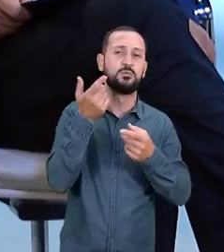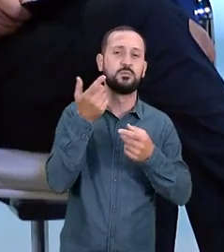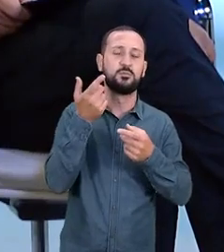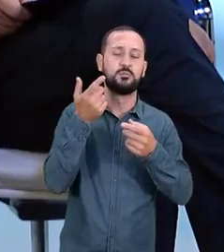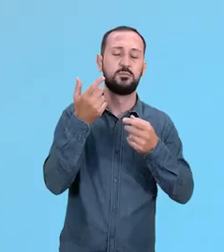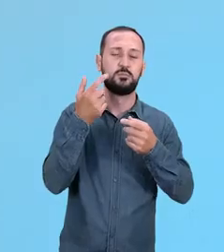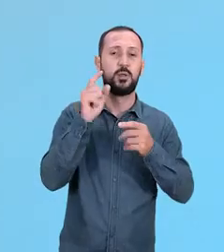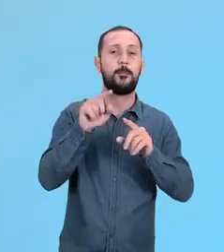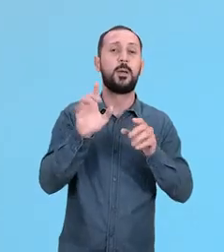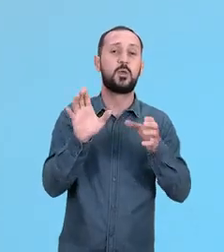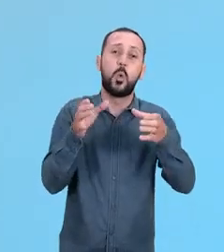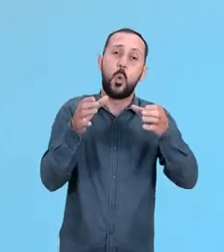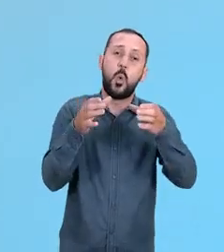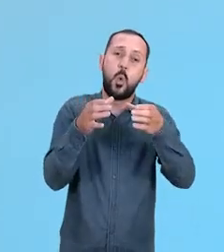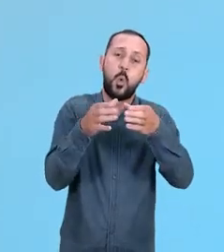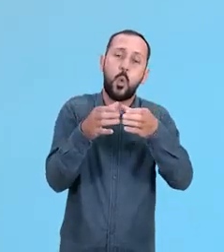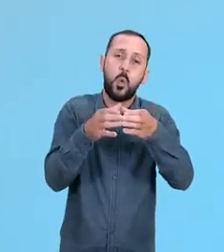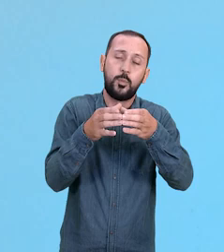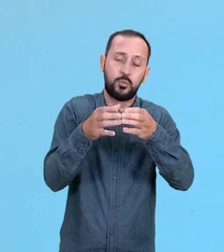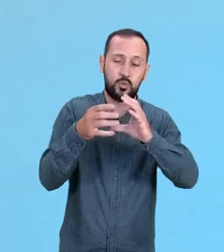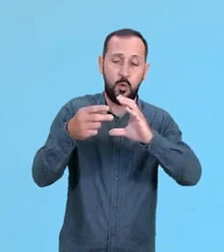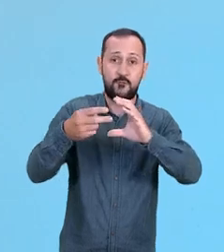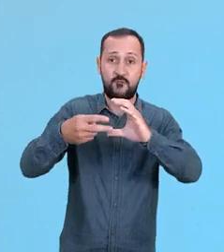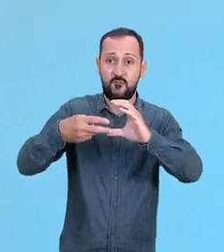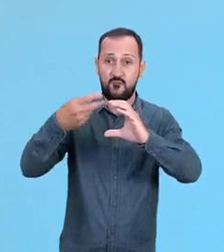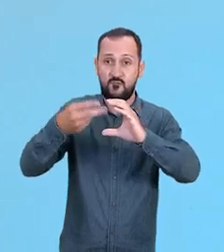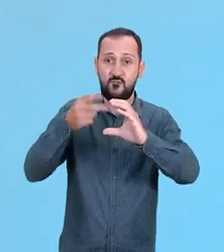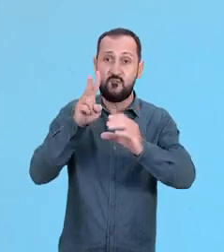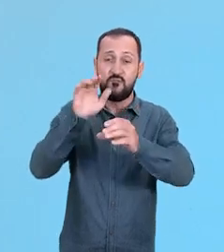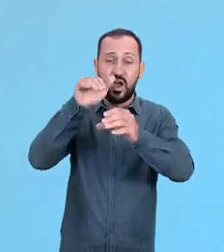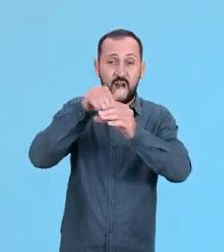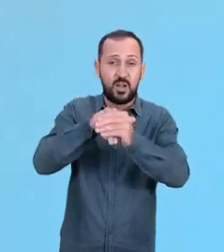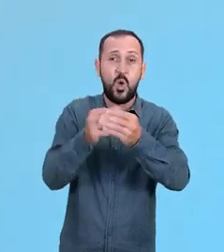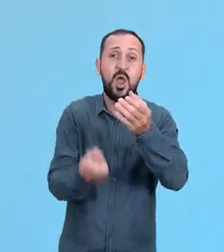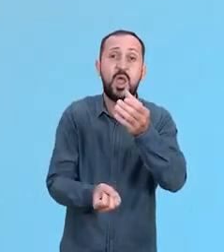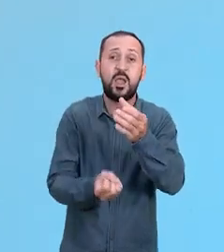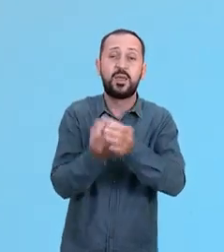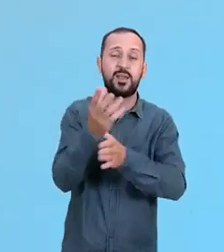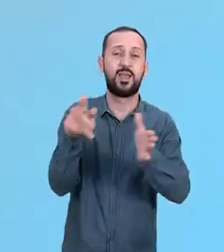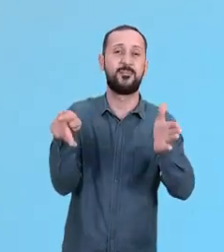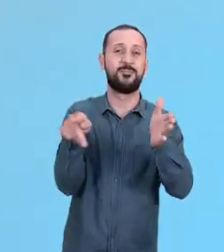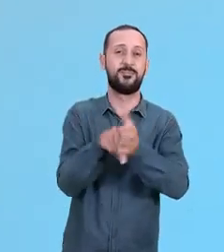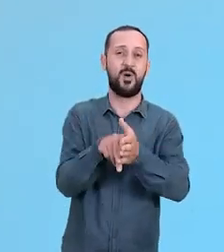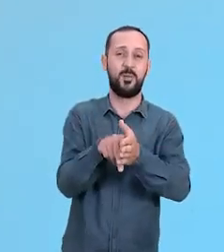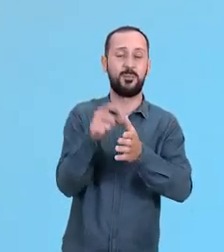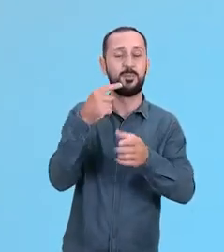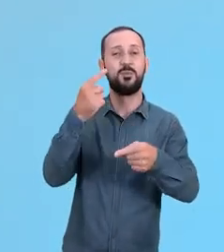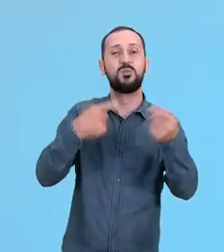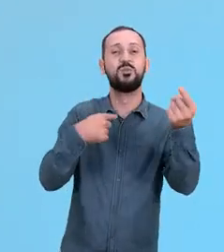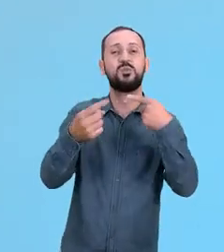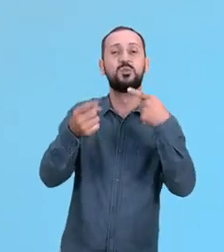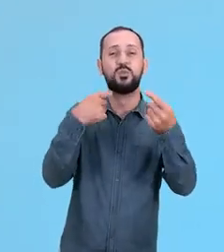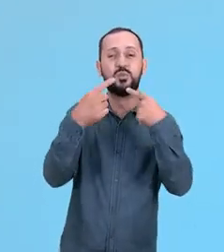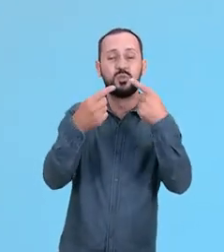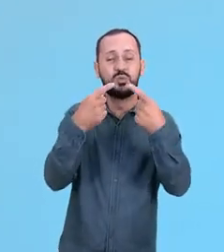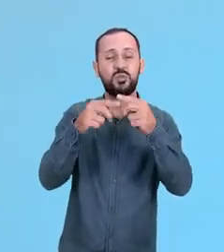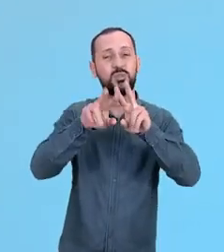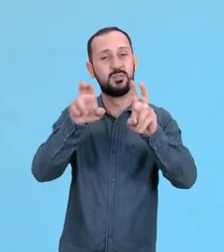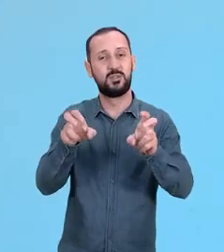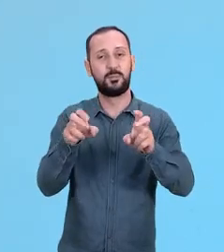vereadores criem as frentes parlamentares municipais. Porque se a informação ela é o